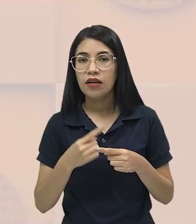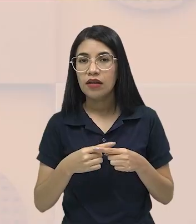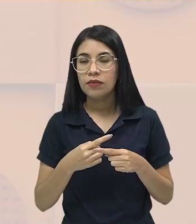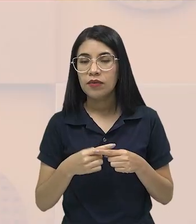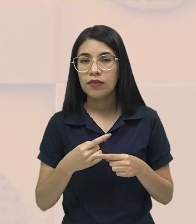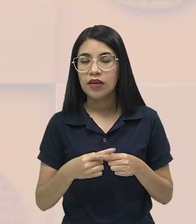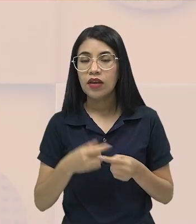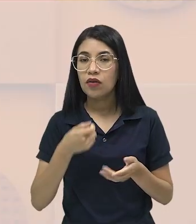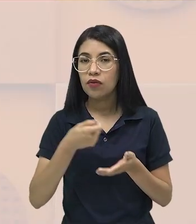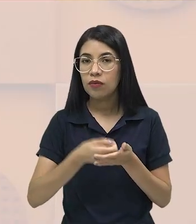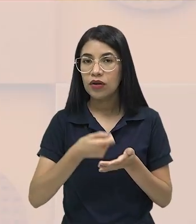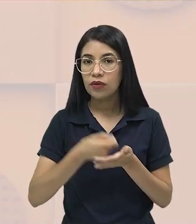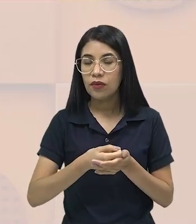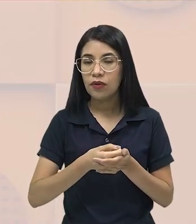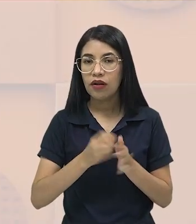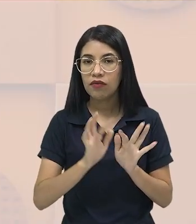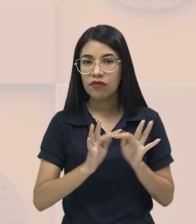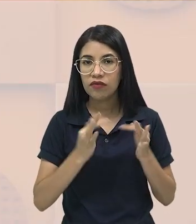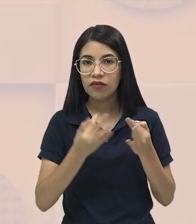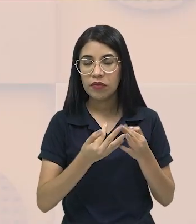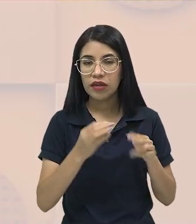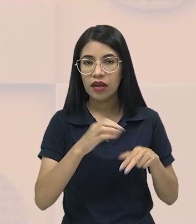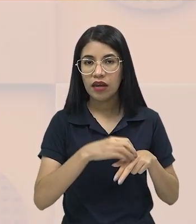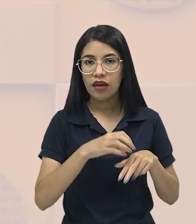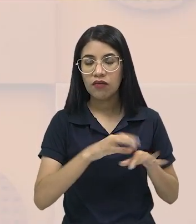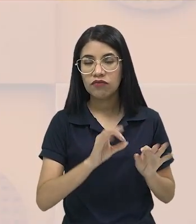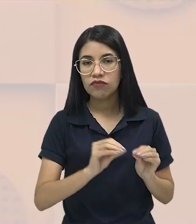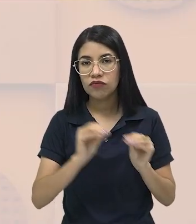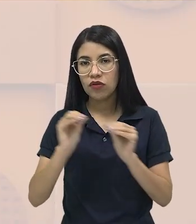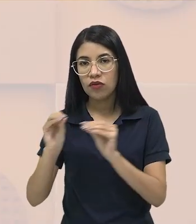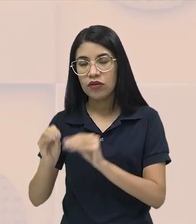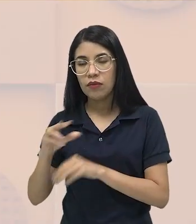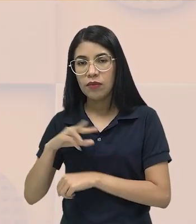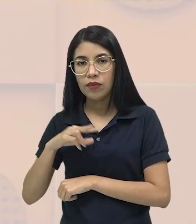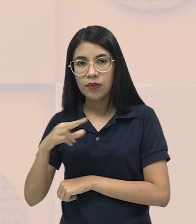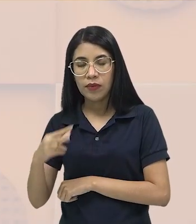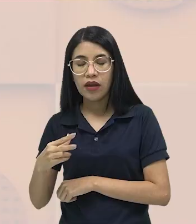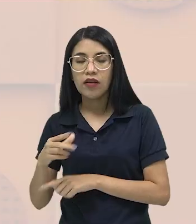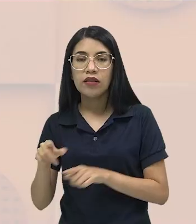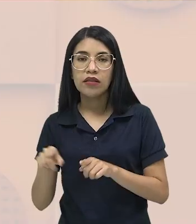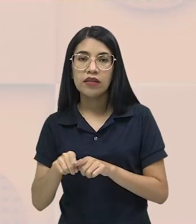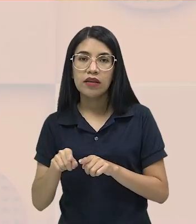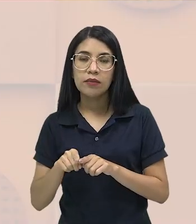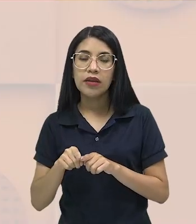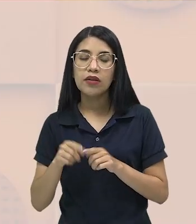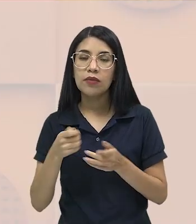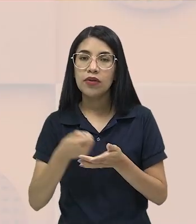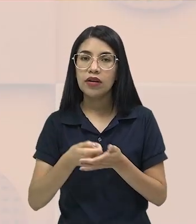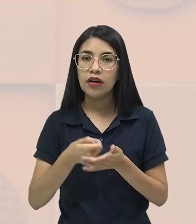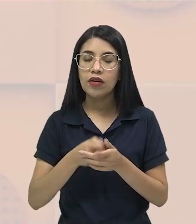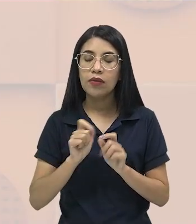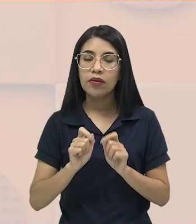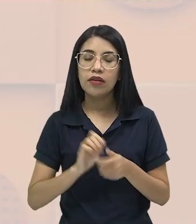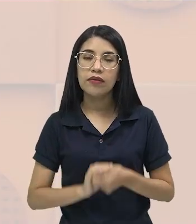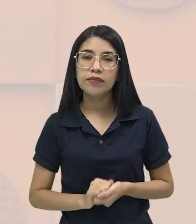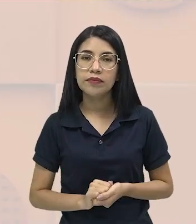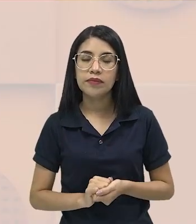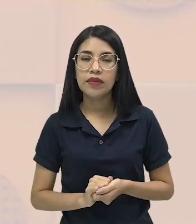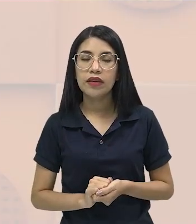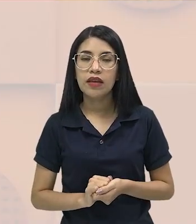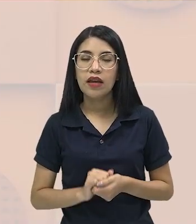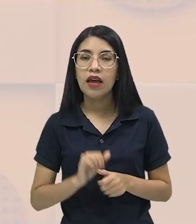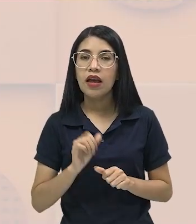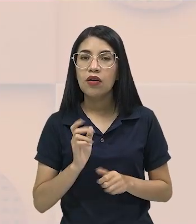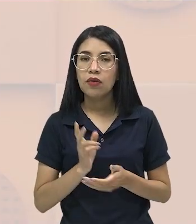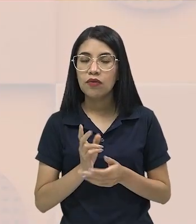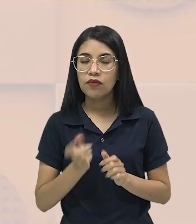além de exigir a volta da família real portuguesa, eles queriam fazer, sabe o quê? reestabelecer a condição de colônia do